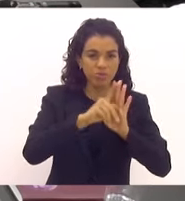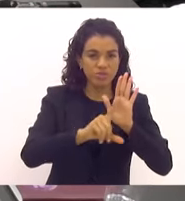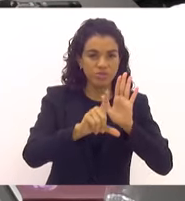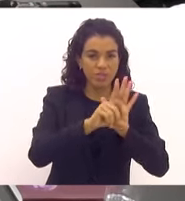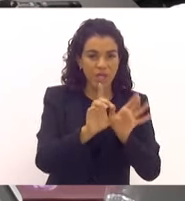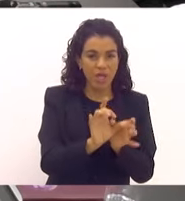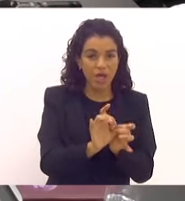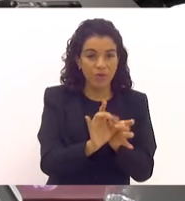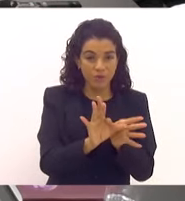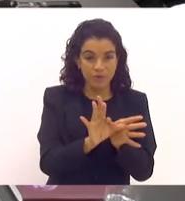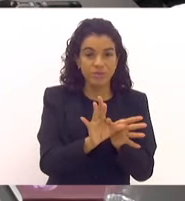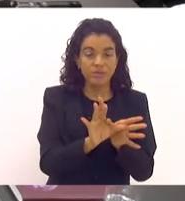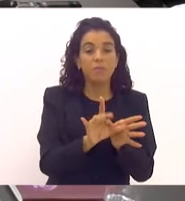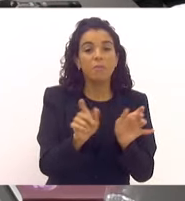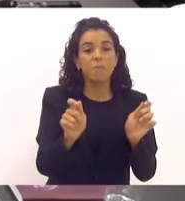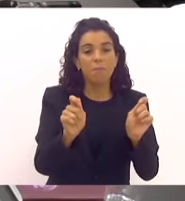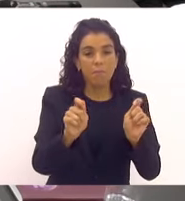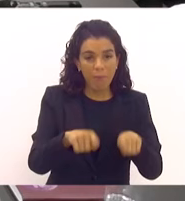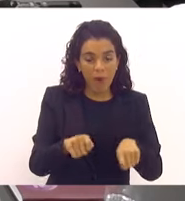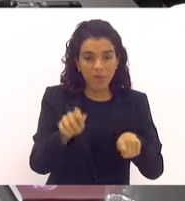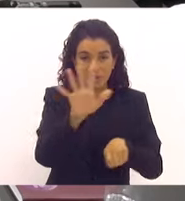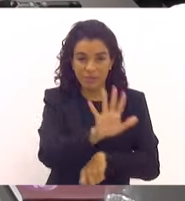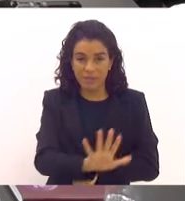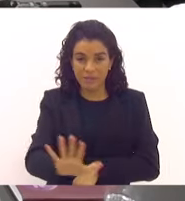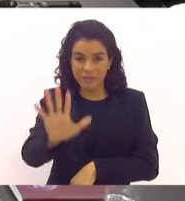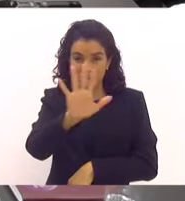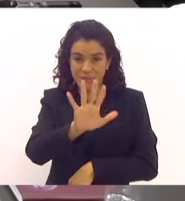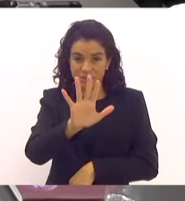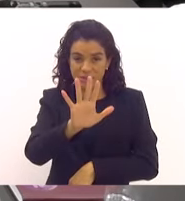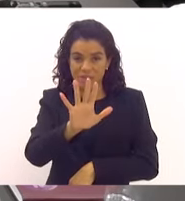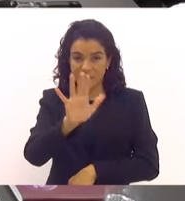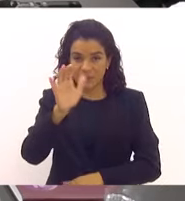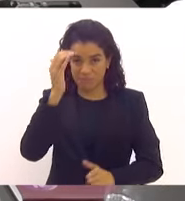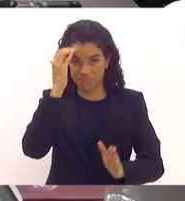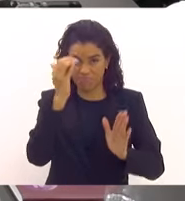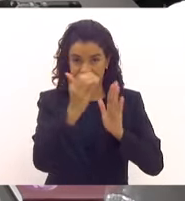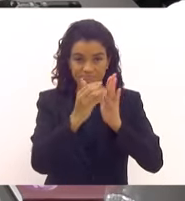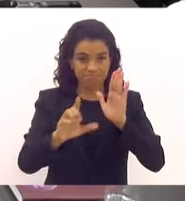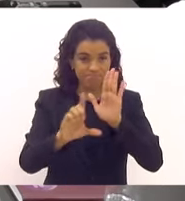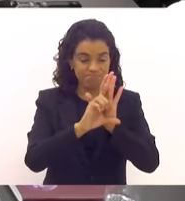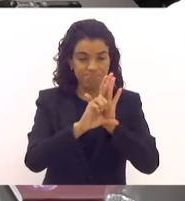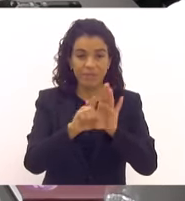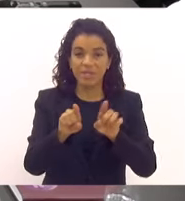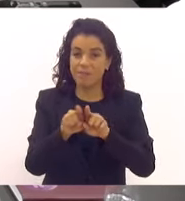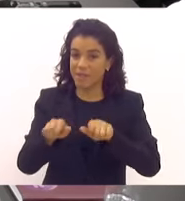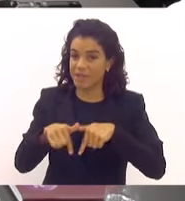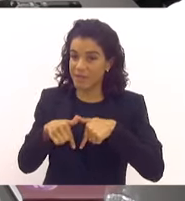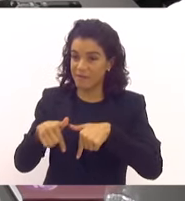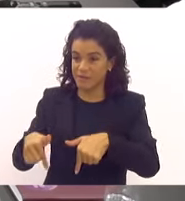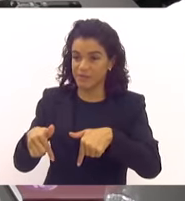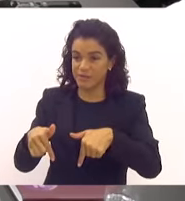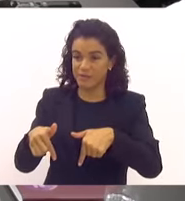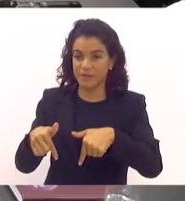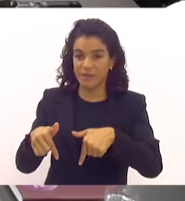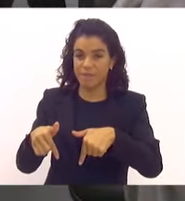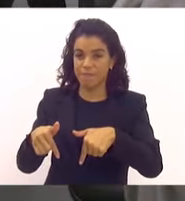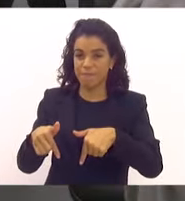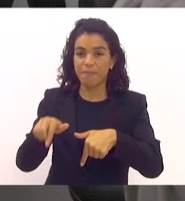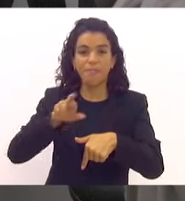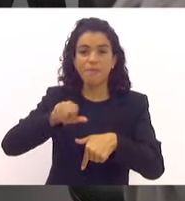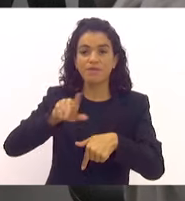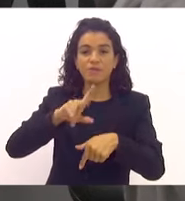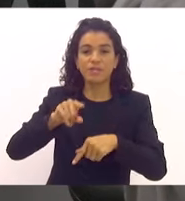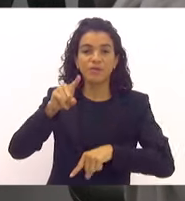autorizativo ele pode ter um aspecto de legalidade e de efetividade, ele não ser um